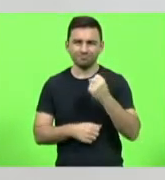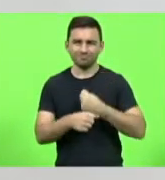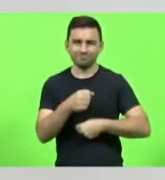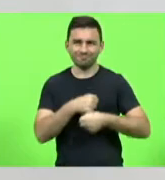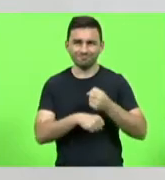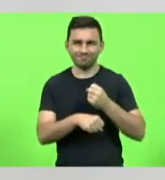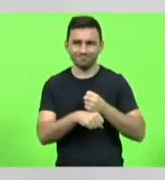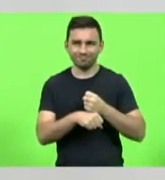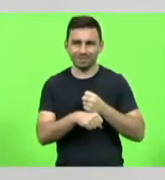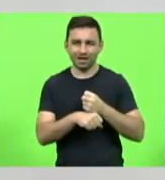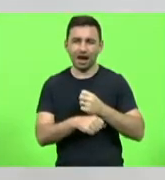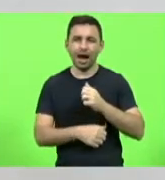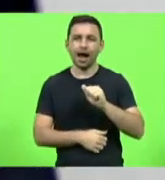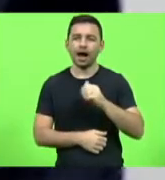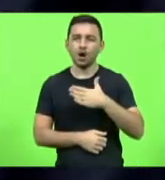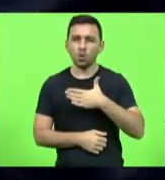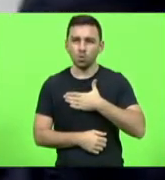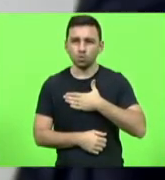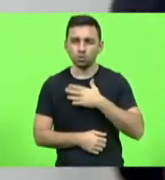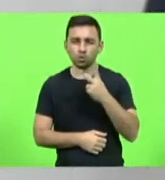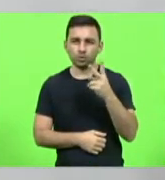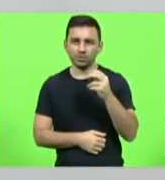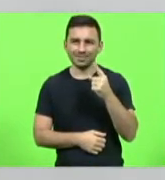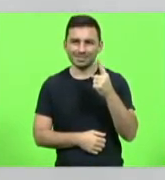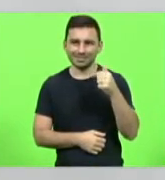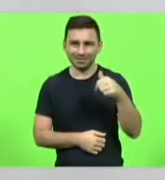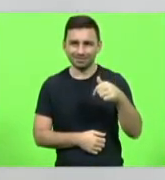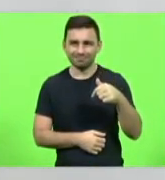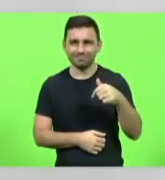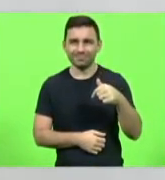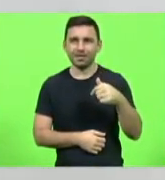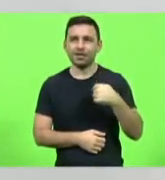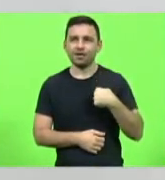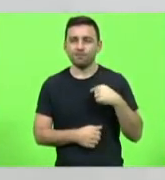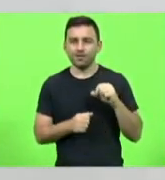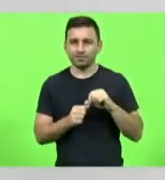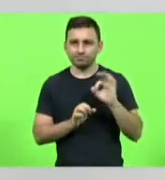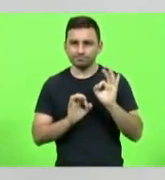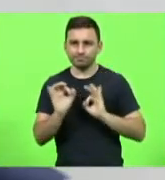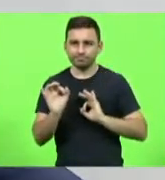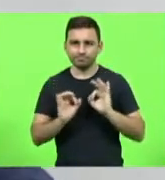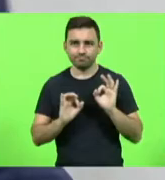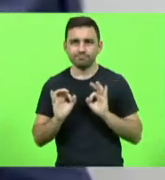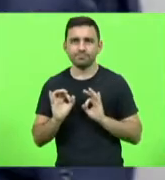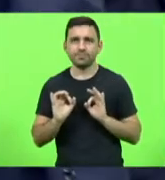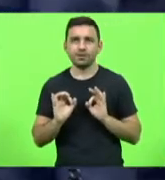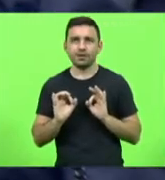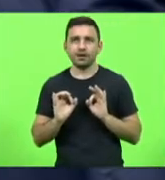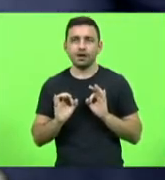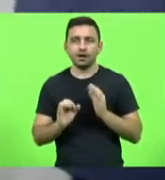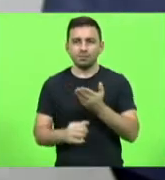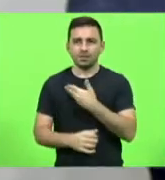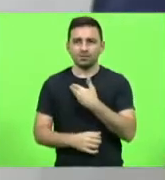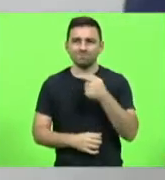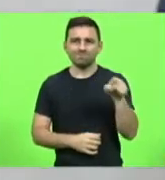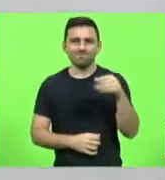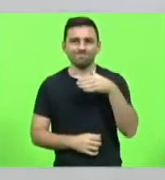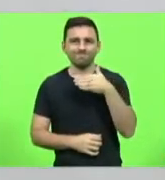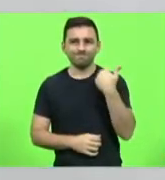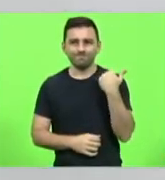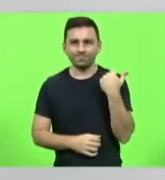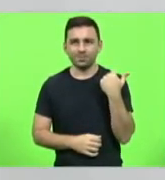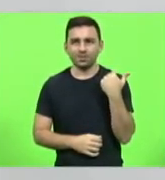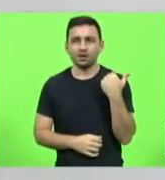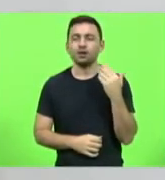Agosto de 2017, foi quando eu fiz aqui uma menção ali a um colega nosso que faleceu, morto